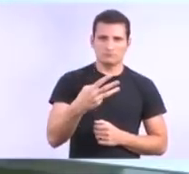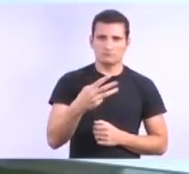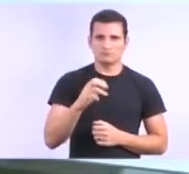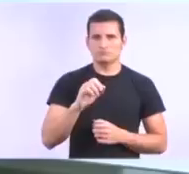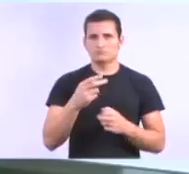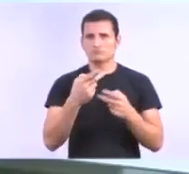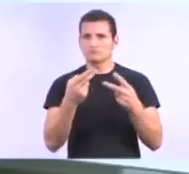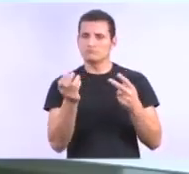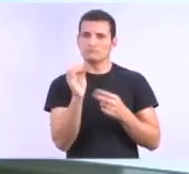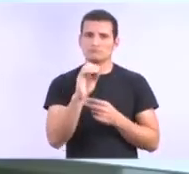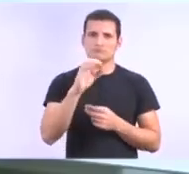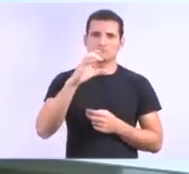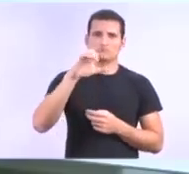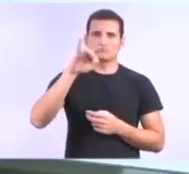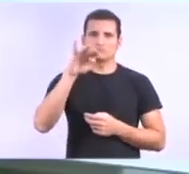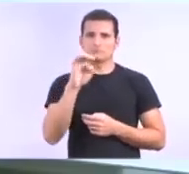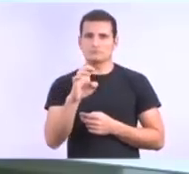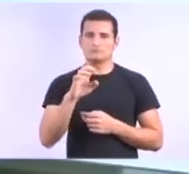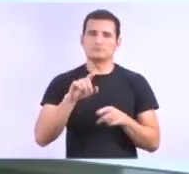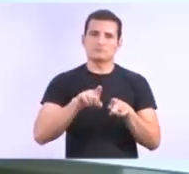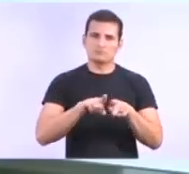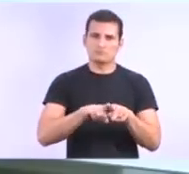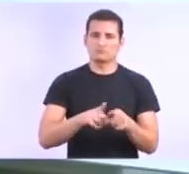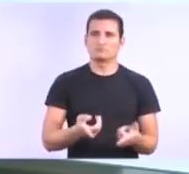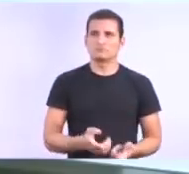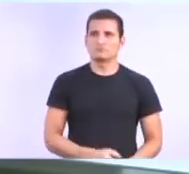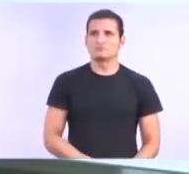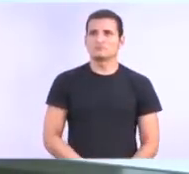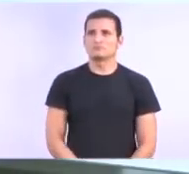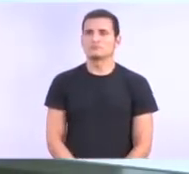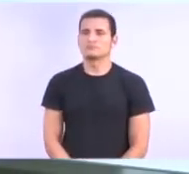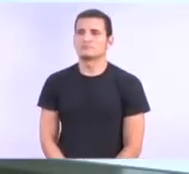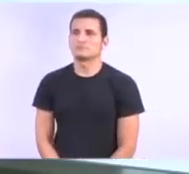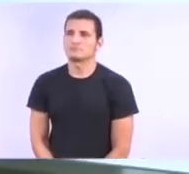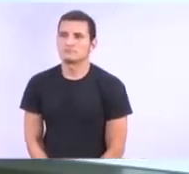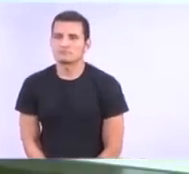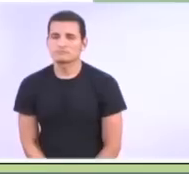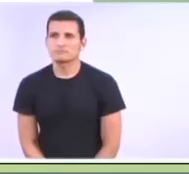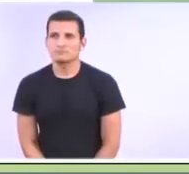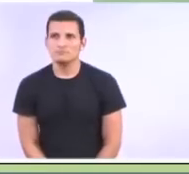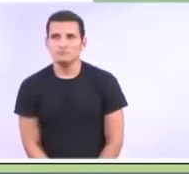chamado cliente, até o próprio nome ser chamado cliente. Mas vamos lá.